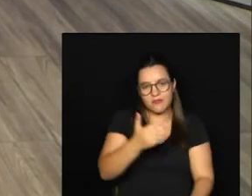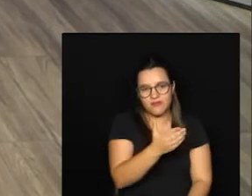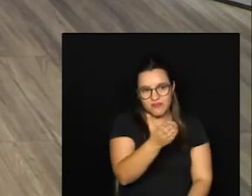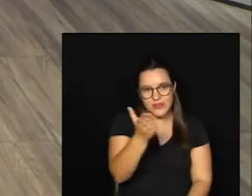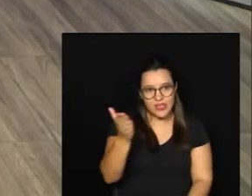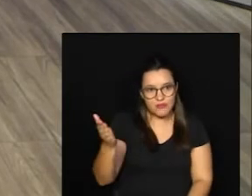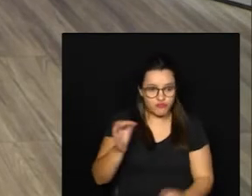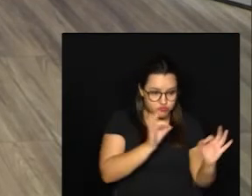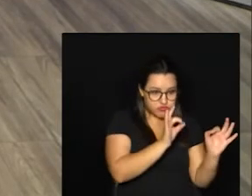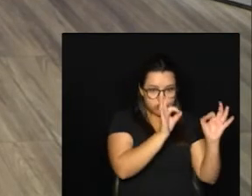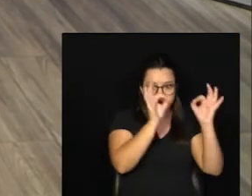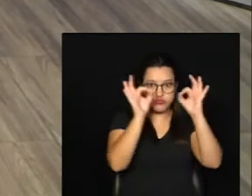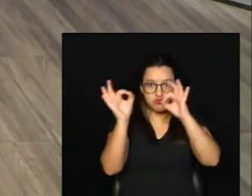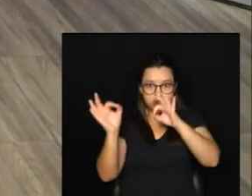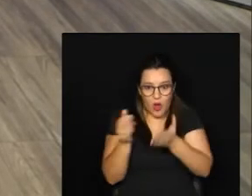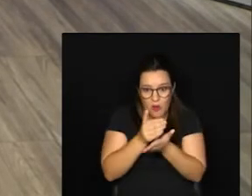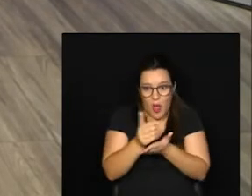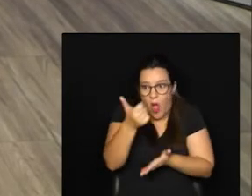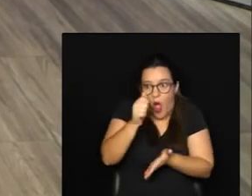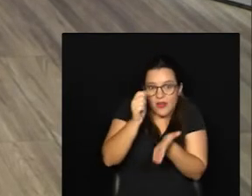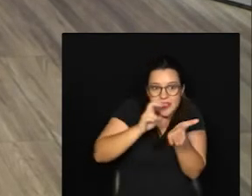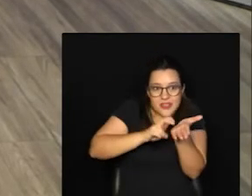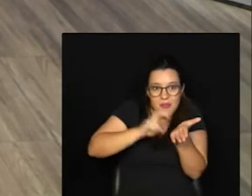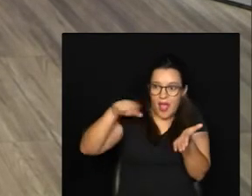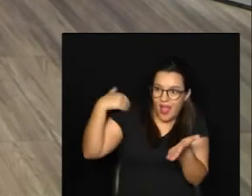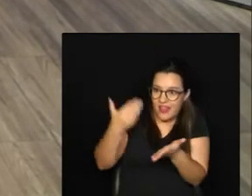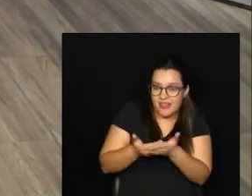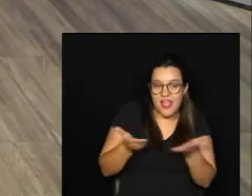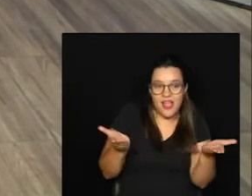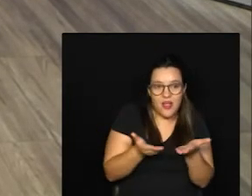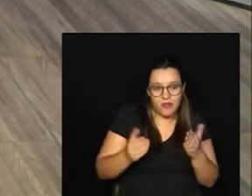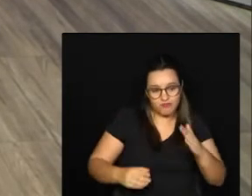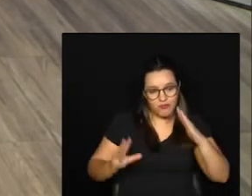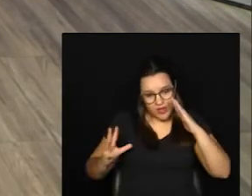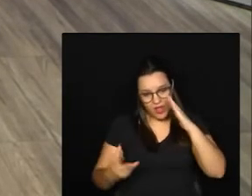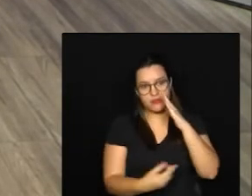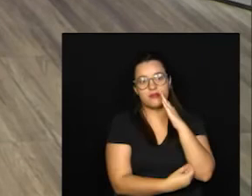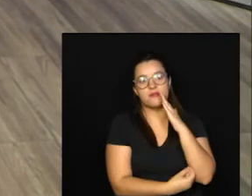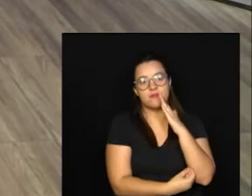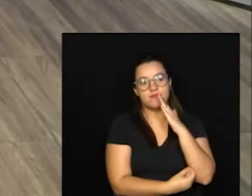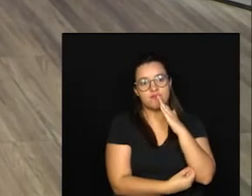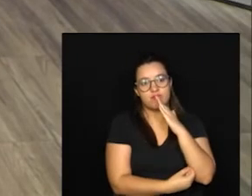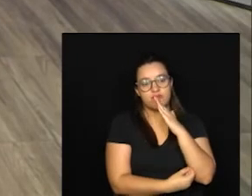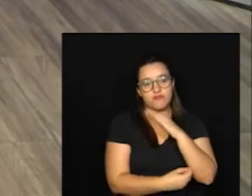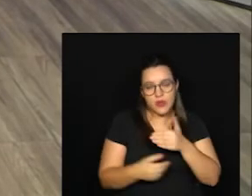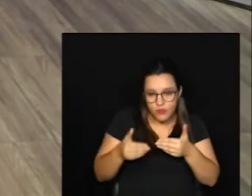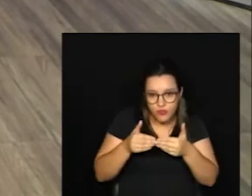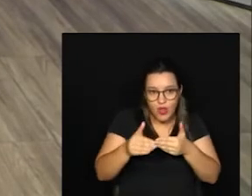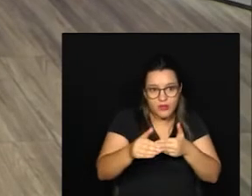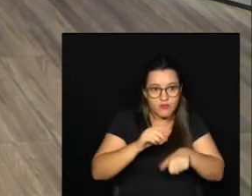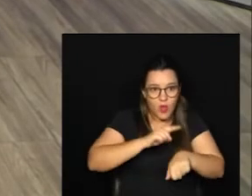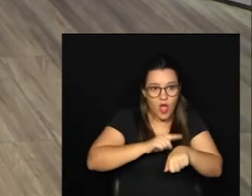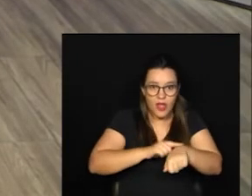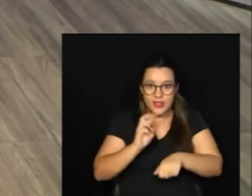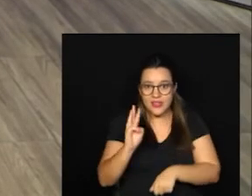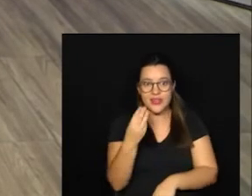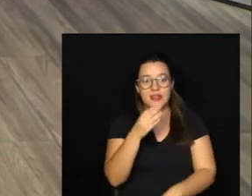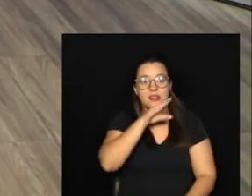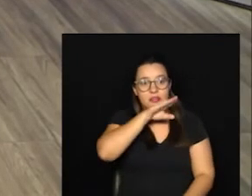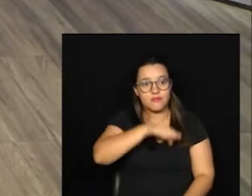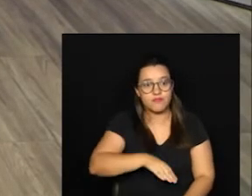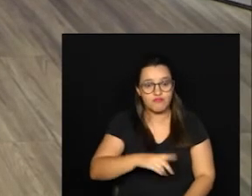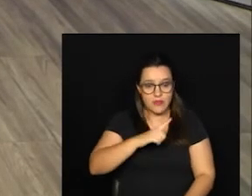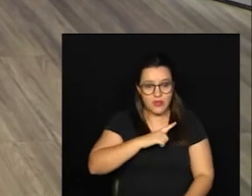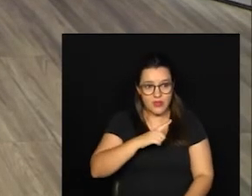que acompanhou desde as 11 horas da manhã aqui o Câmara Total. Fique ligado, daqui a pouquinho, hein, às 3 horas da tarde, tem